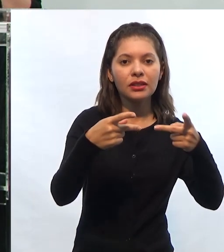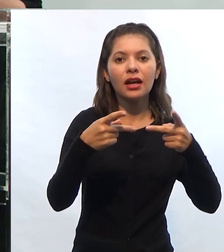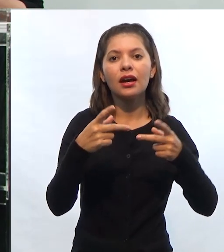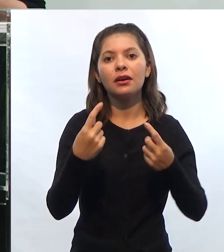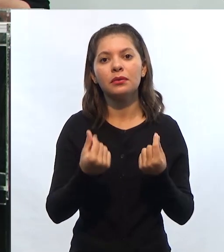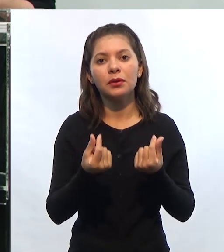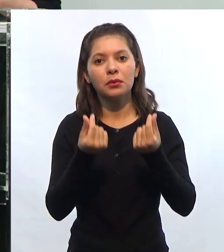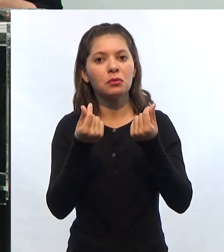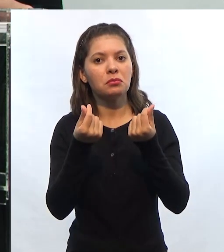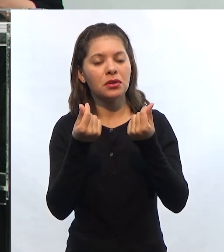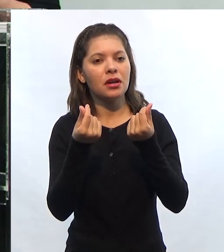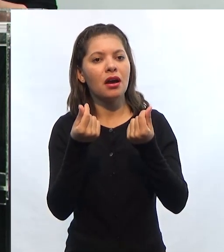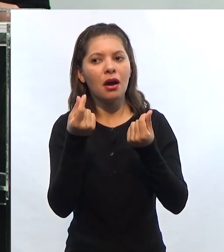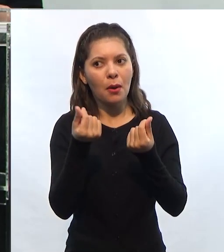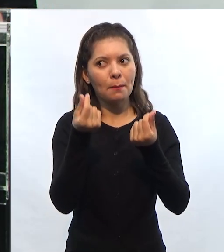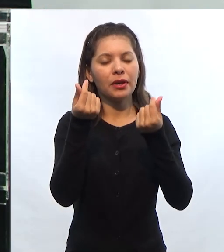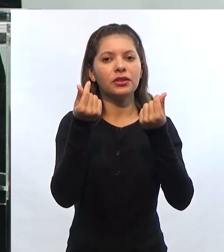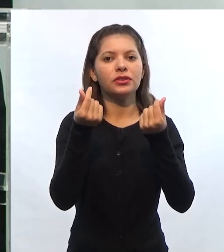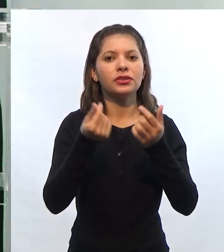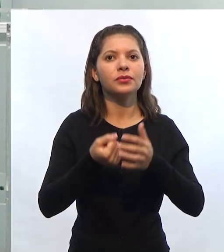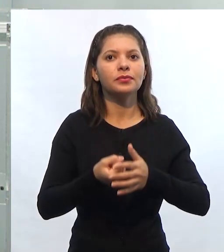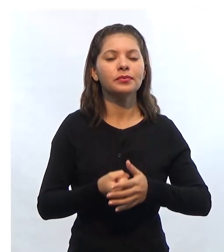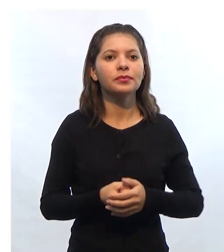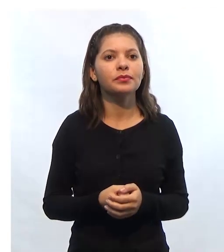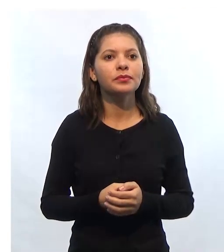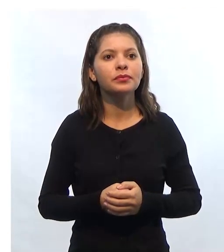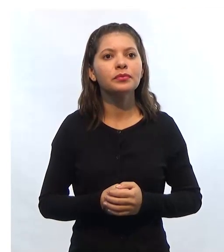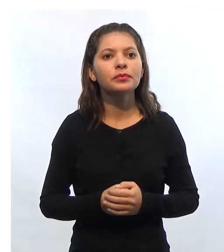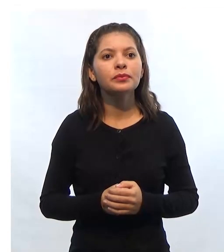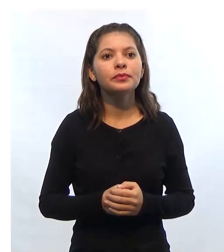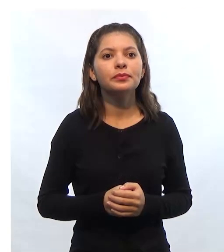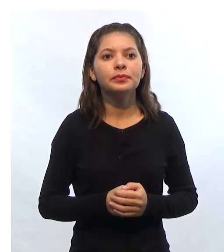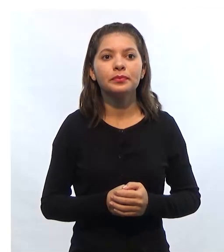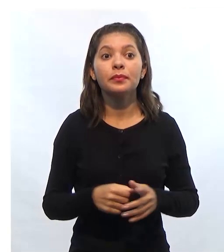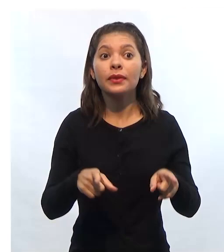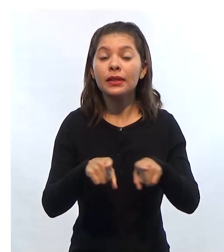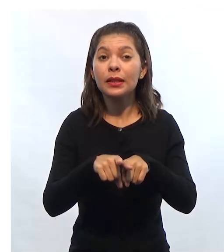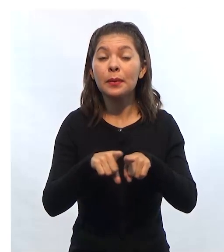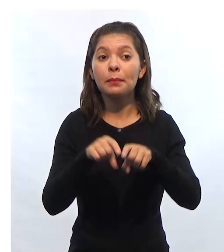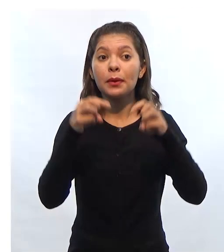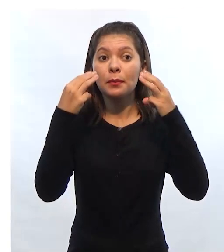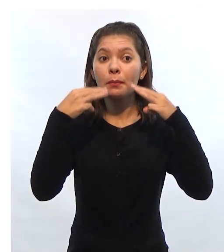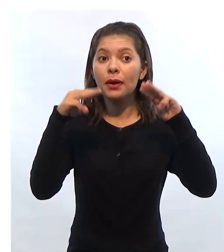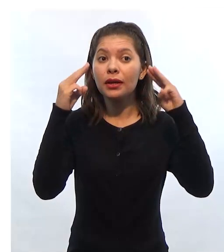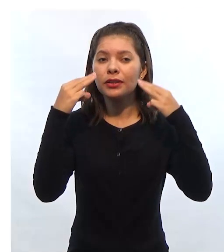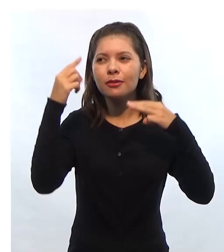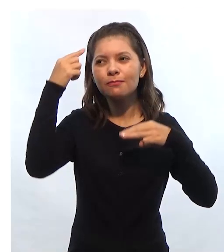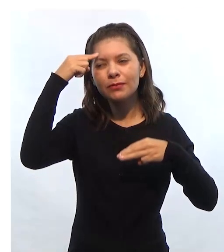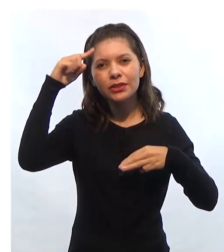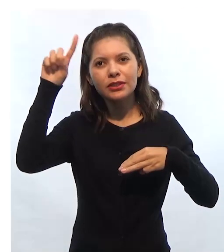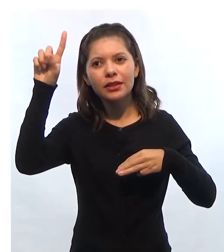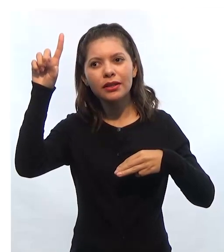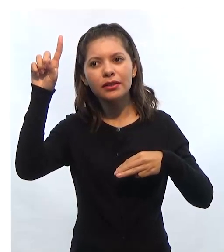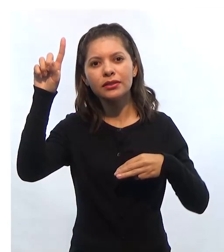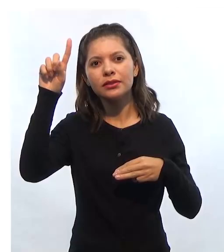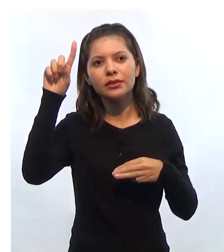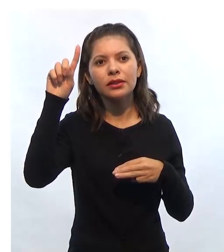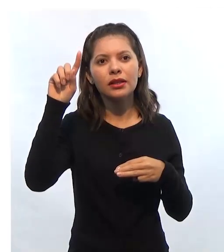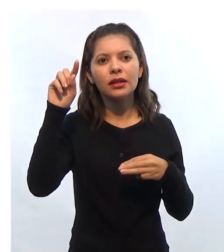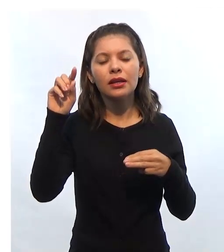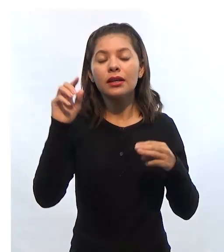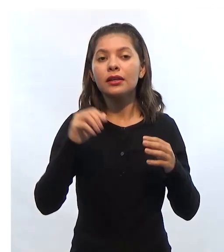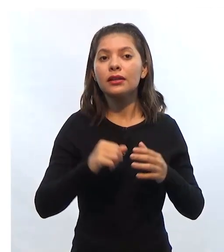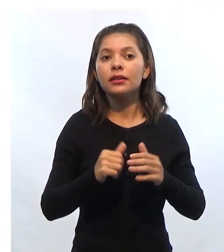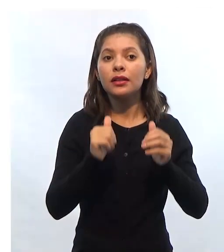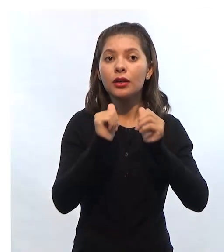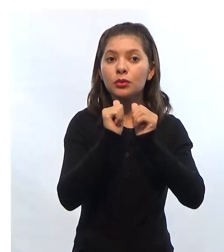locais prospere. Então, existe o marketing de lugar. E existe o marketing de ideias, que está muito